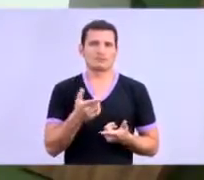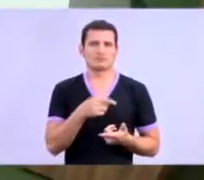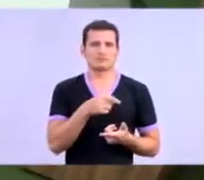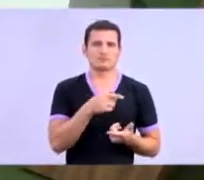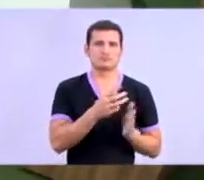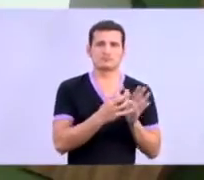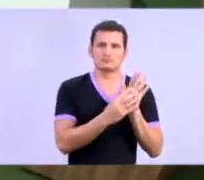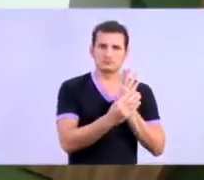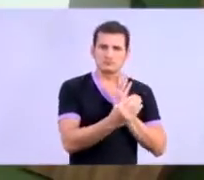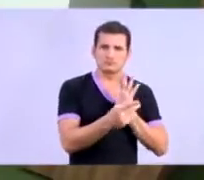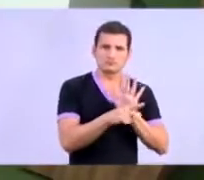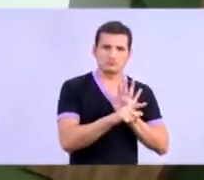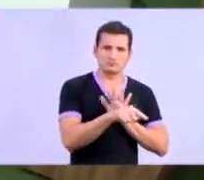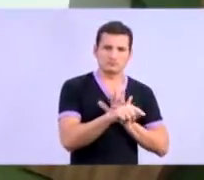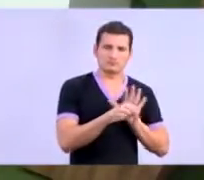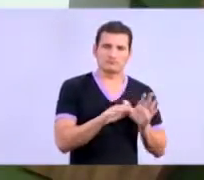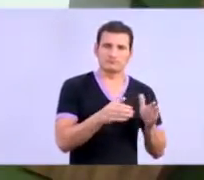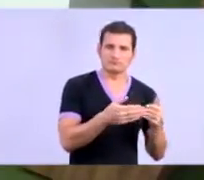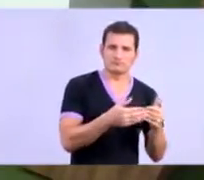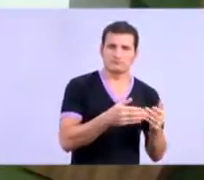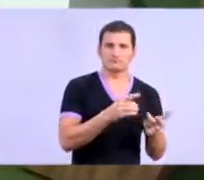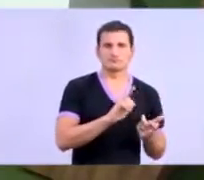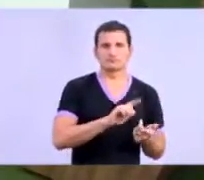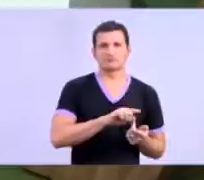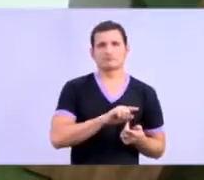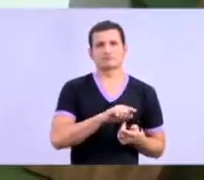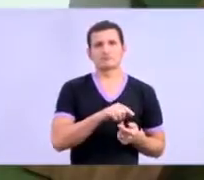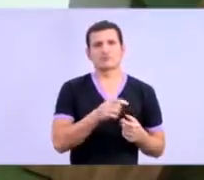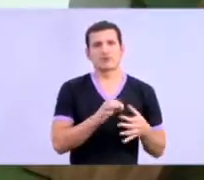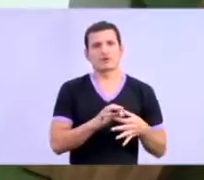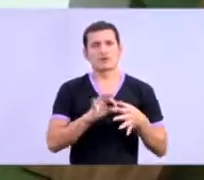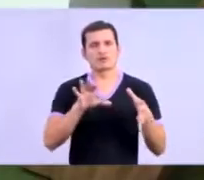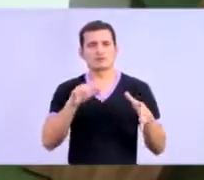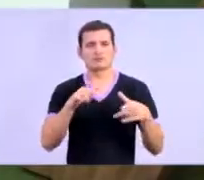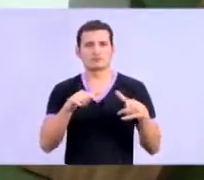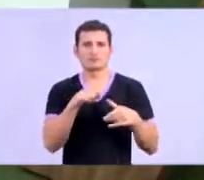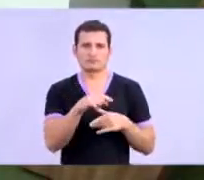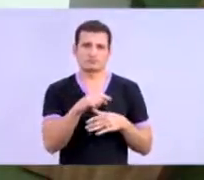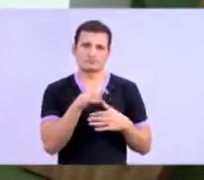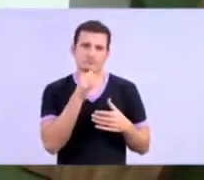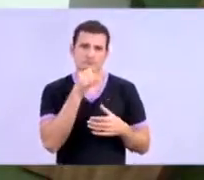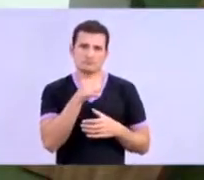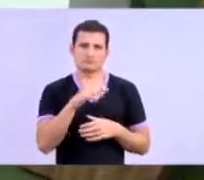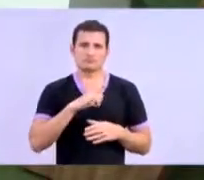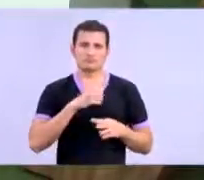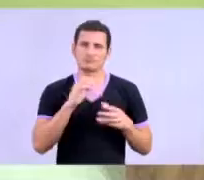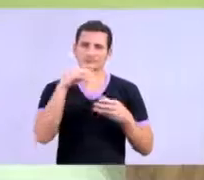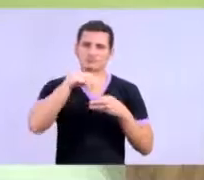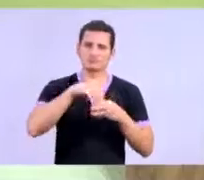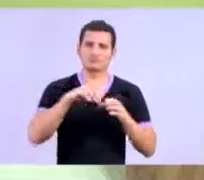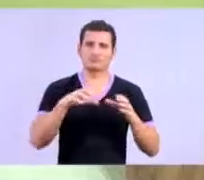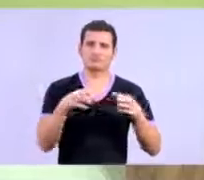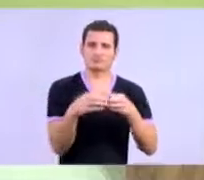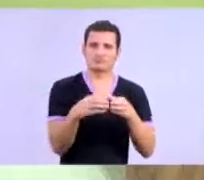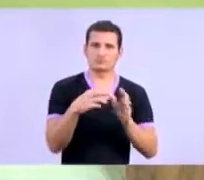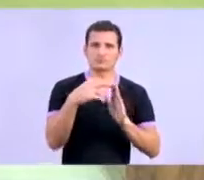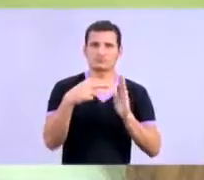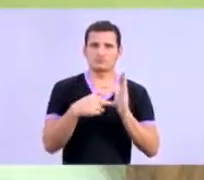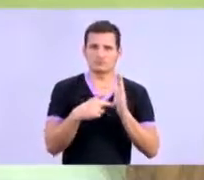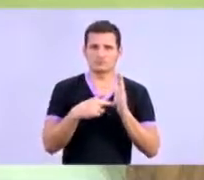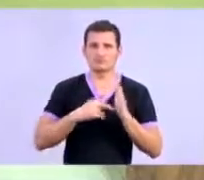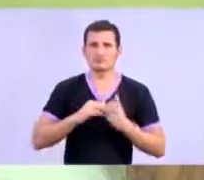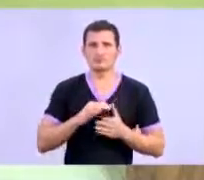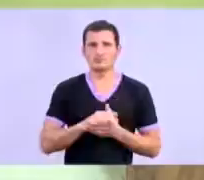fechado próprio para poder ficar livre e trabalhar com aquilo desde que esteja dentro daquele conjunto de regras, né? Perfeitamente, professor. Na realidade,